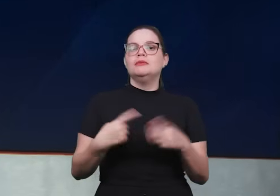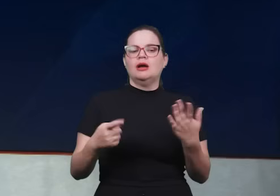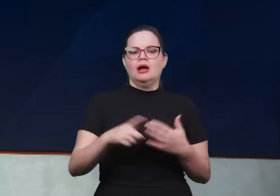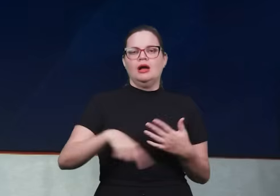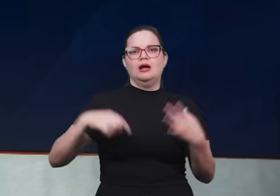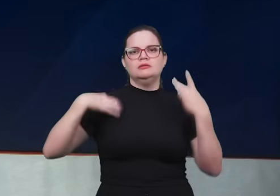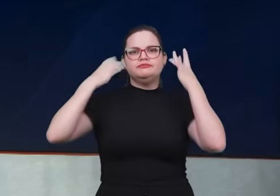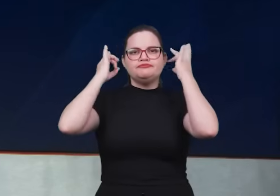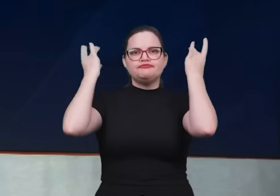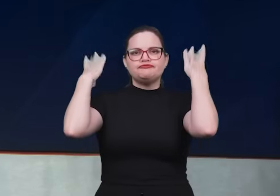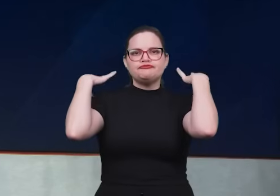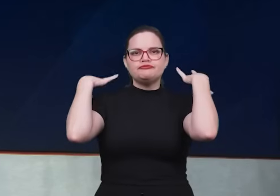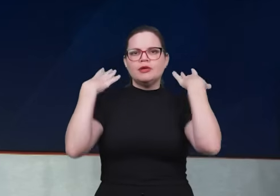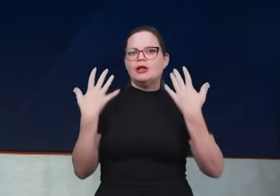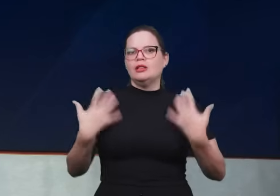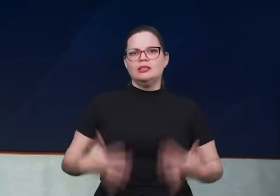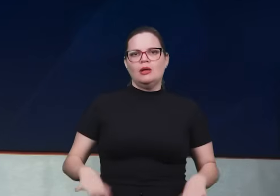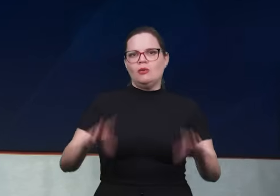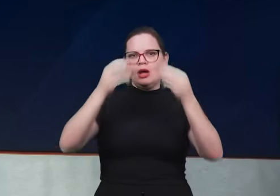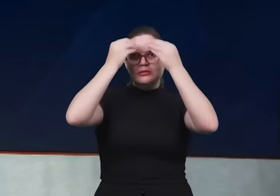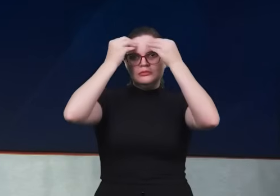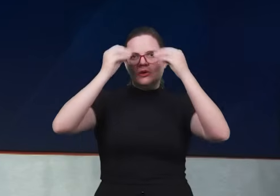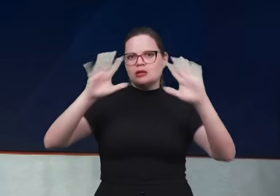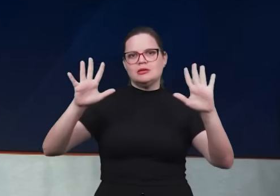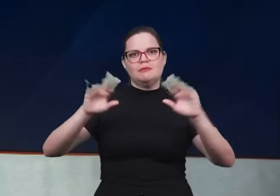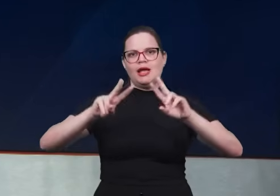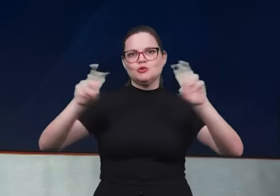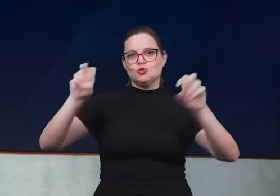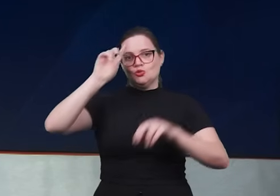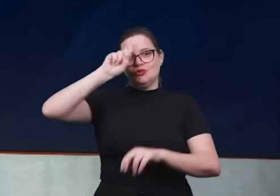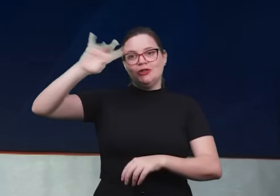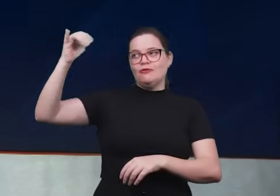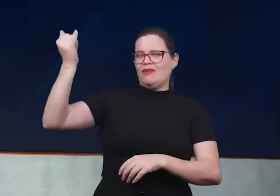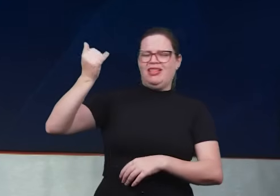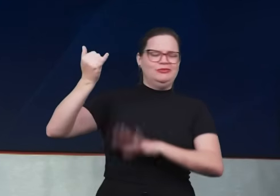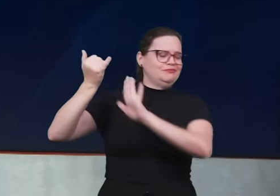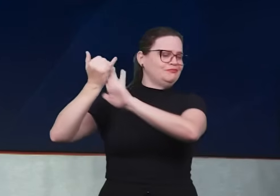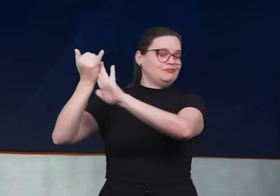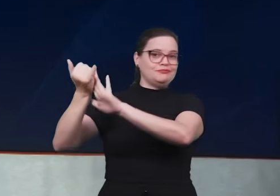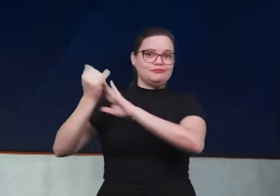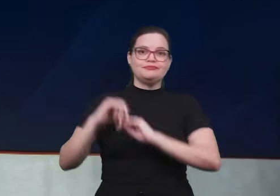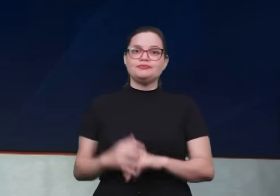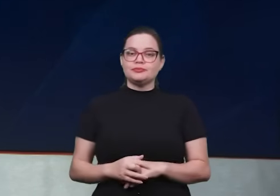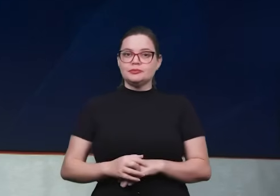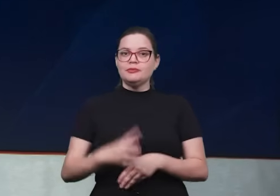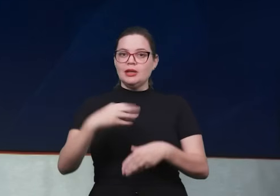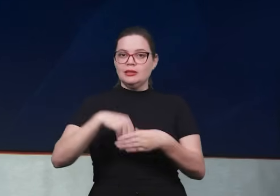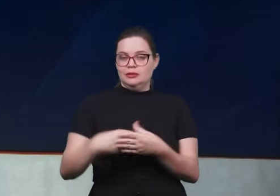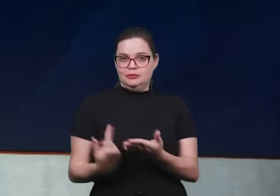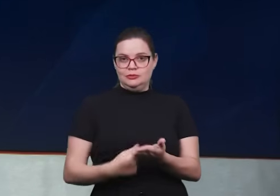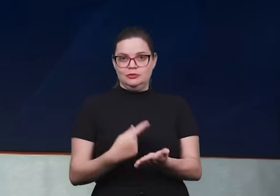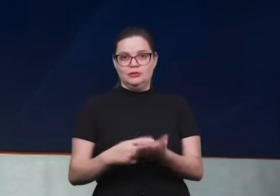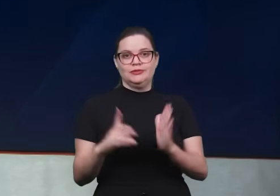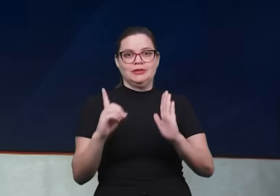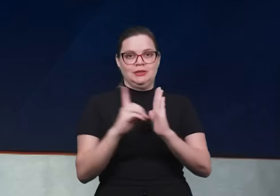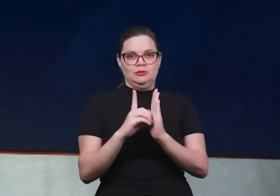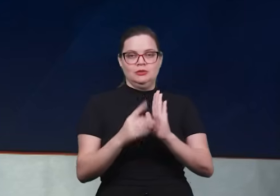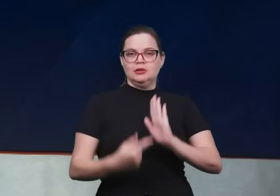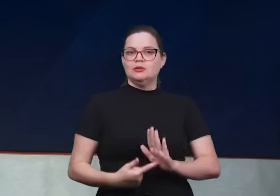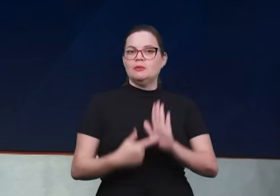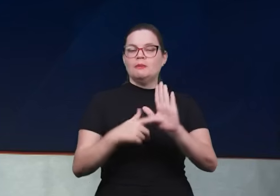de ouvir a palavra do Senhor. Em 7 ocasiões, no livro de Deuteronômio,